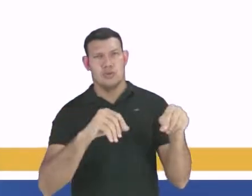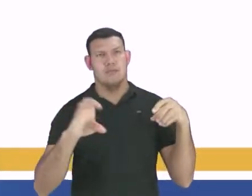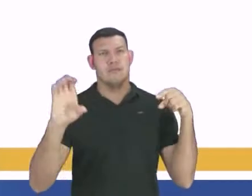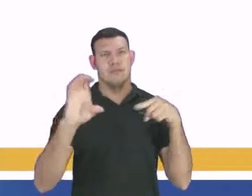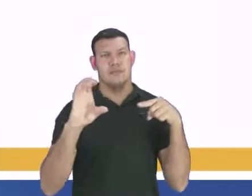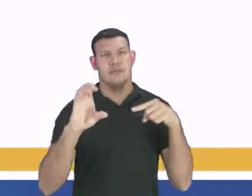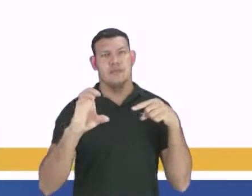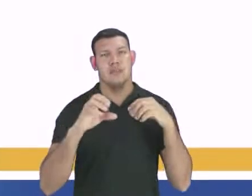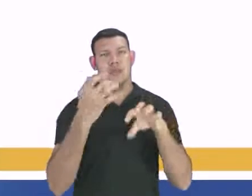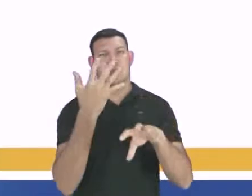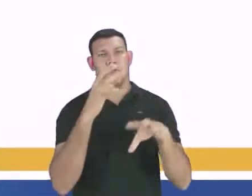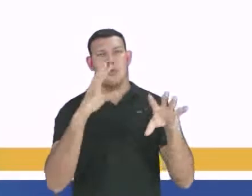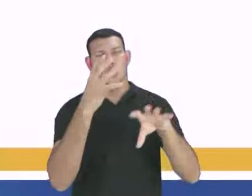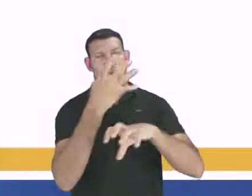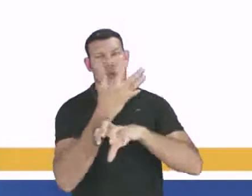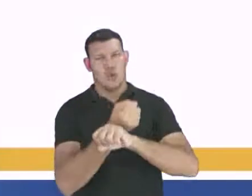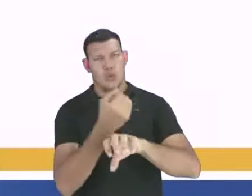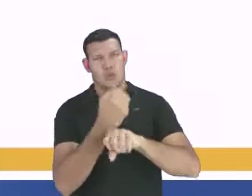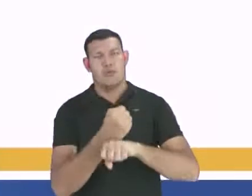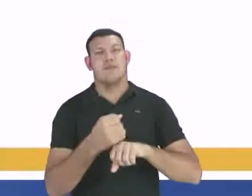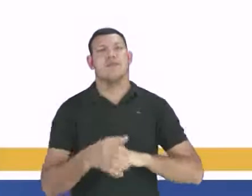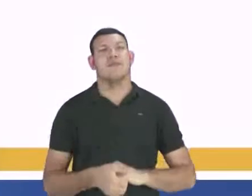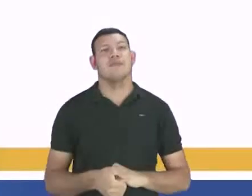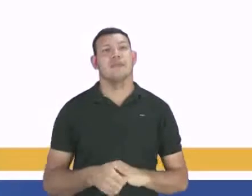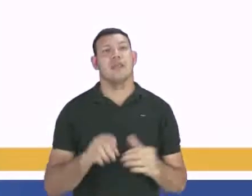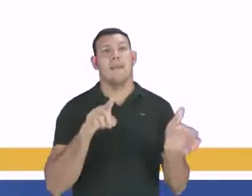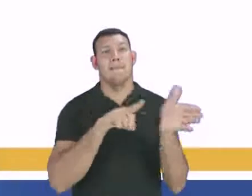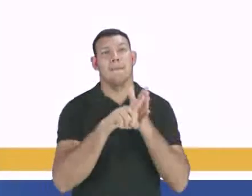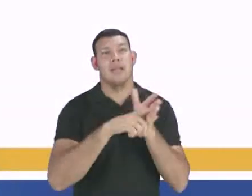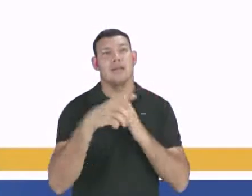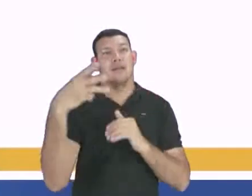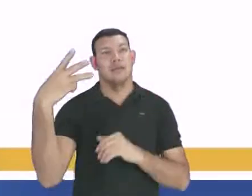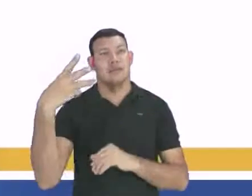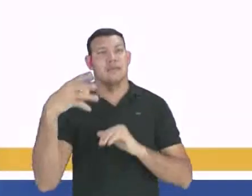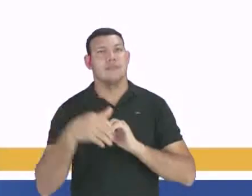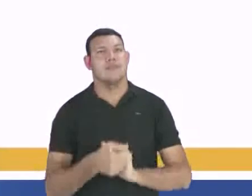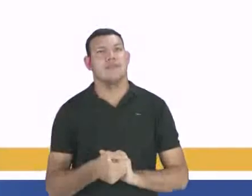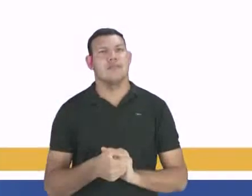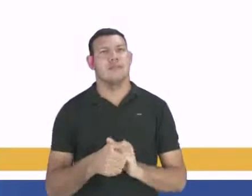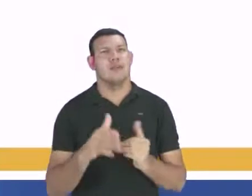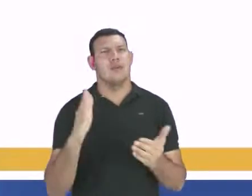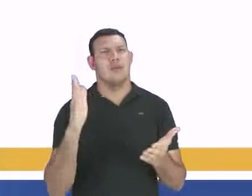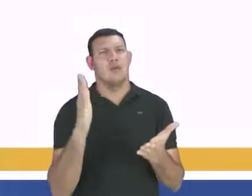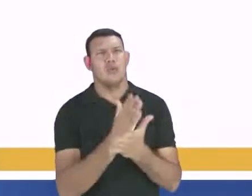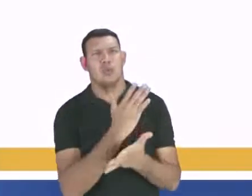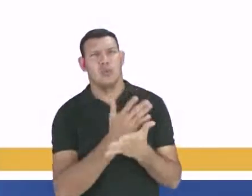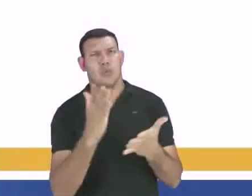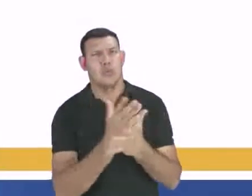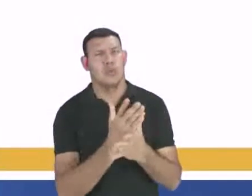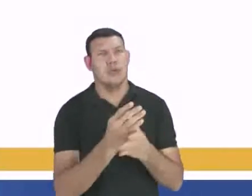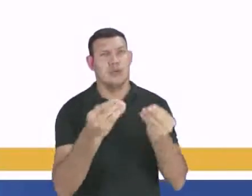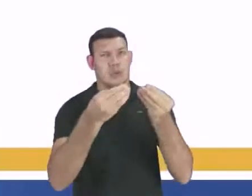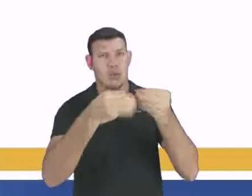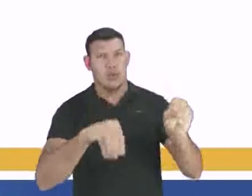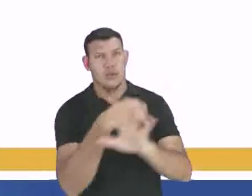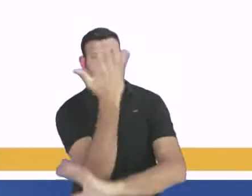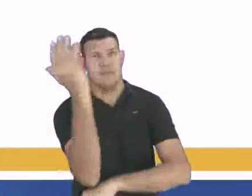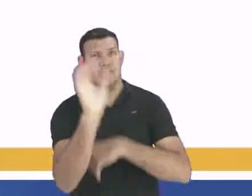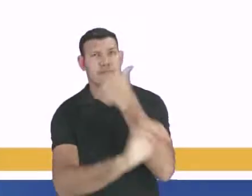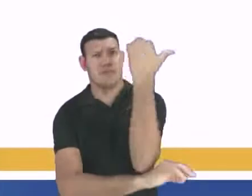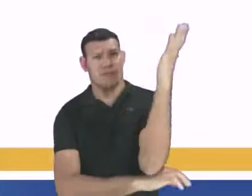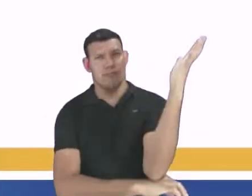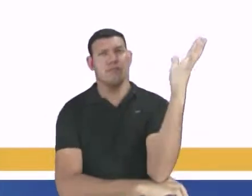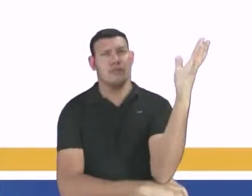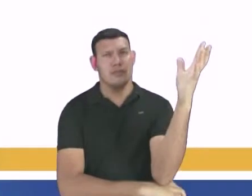tá? Questão número 3. Muitos impactos ambientais trazem consequências graves e algumas vezes